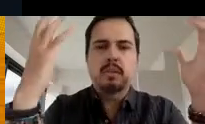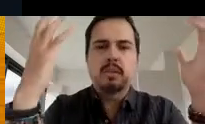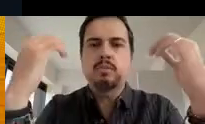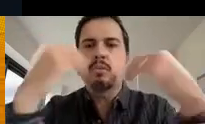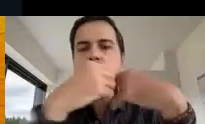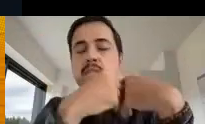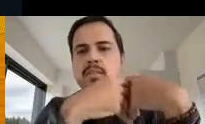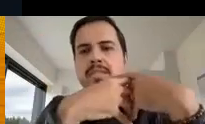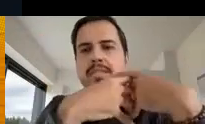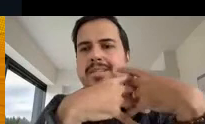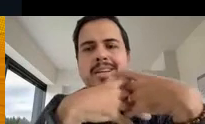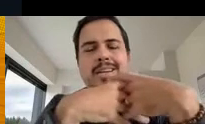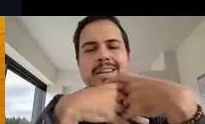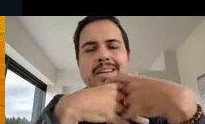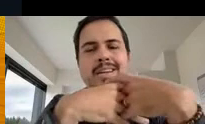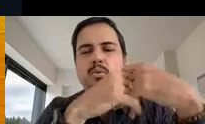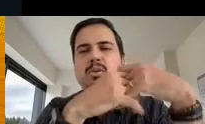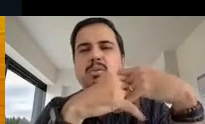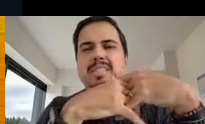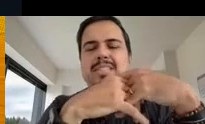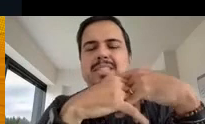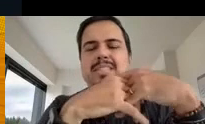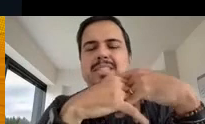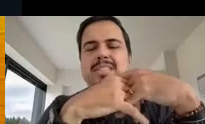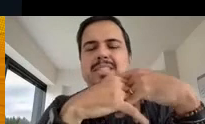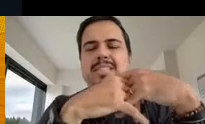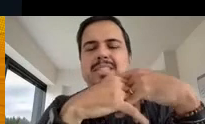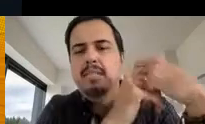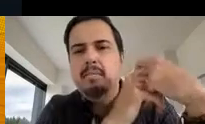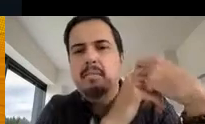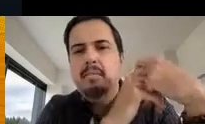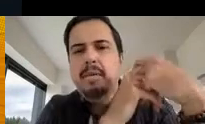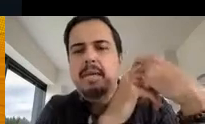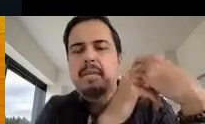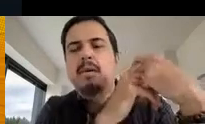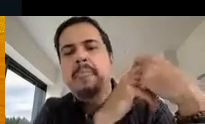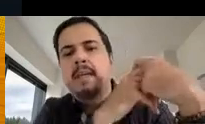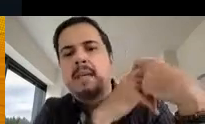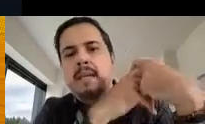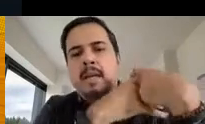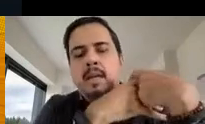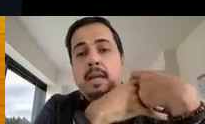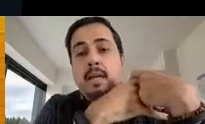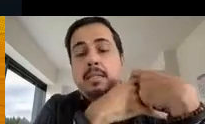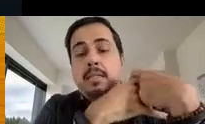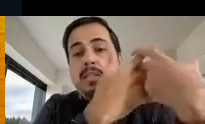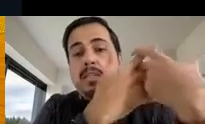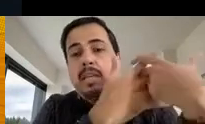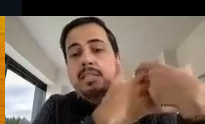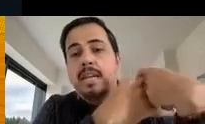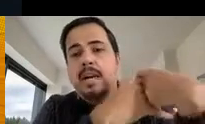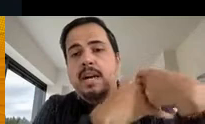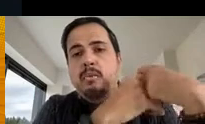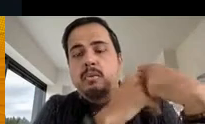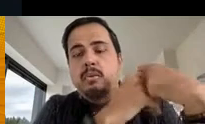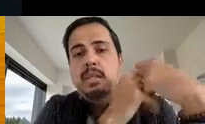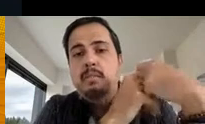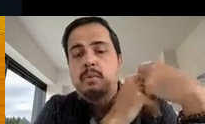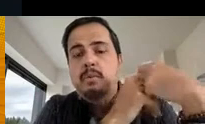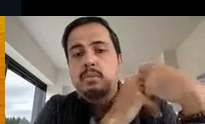que bobagem não, né? São coisas sérias, mas que o pessoal dissemina, fofoca besta, BBB e tal. Então a gente tem